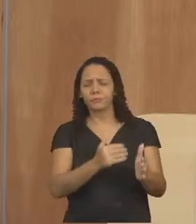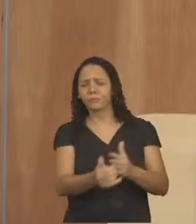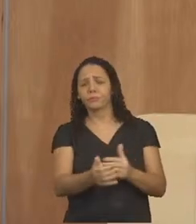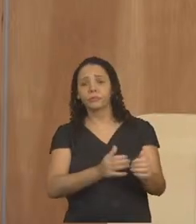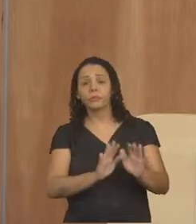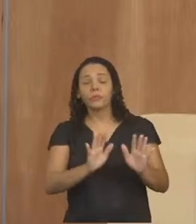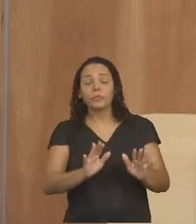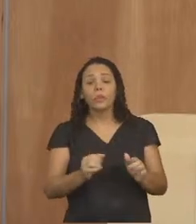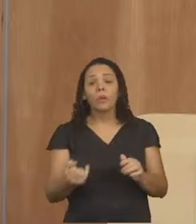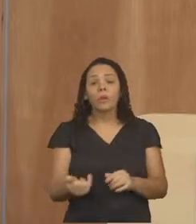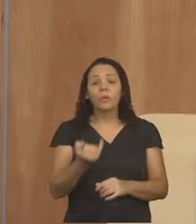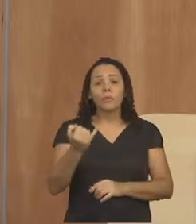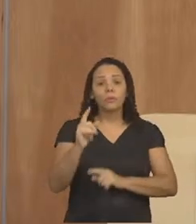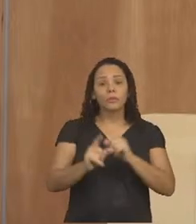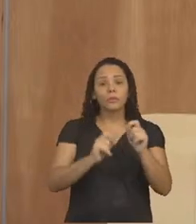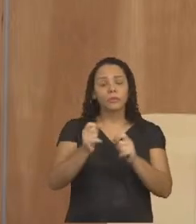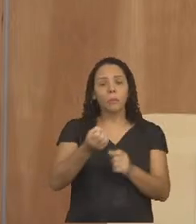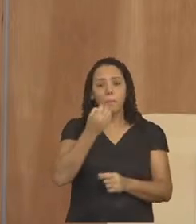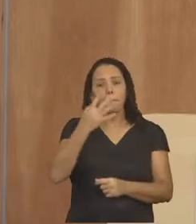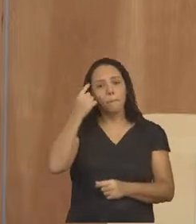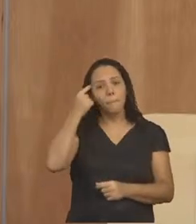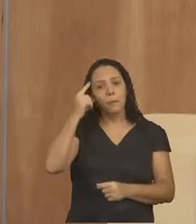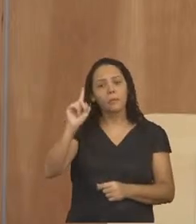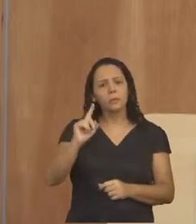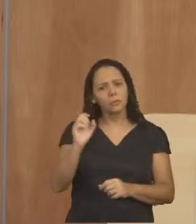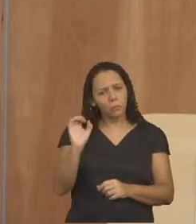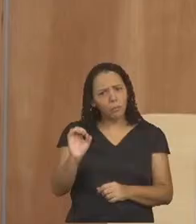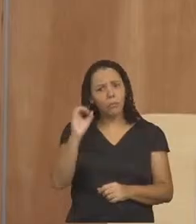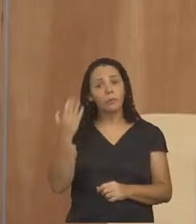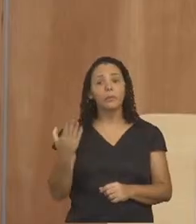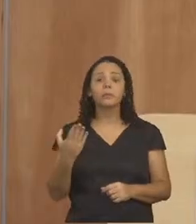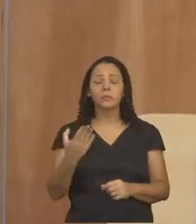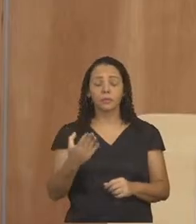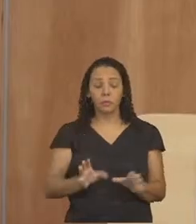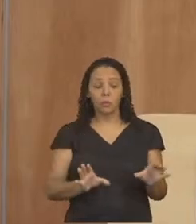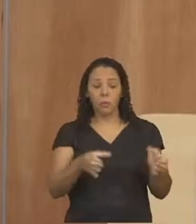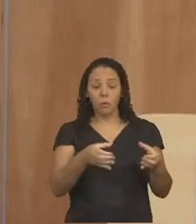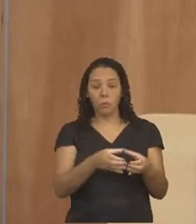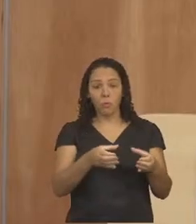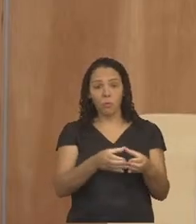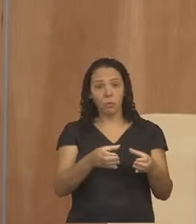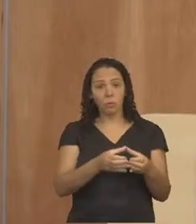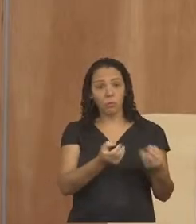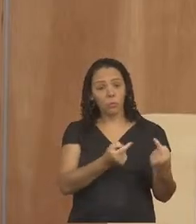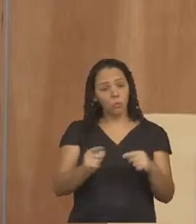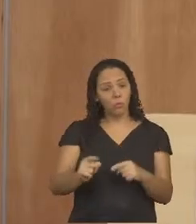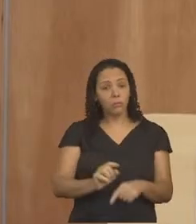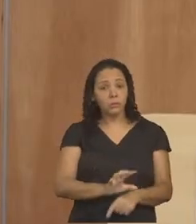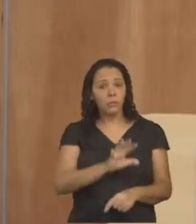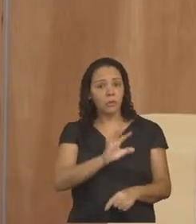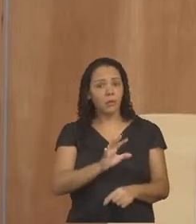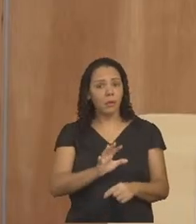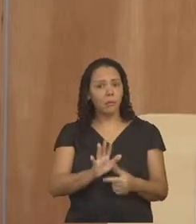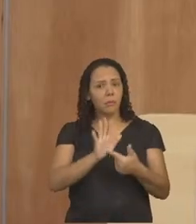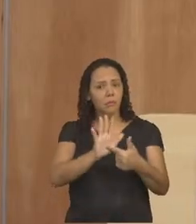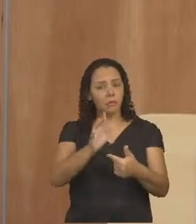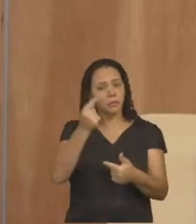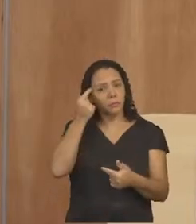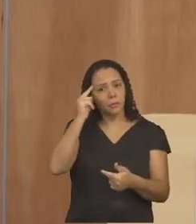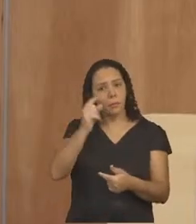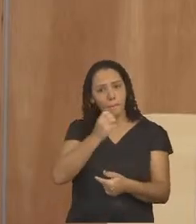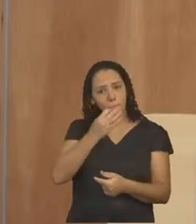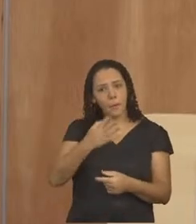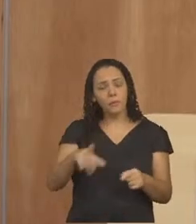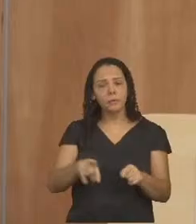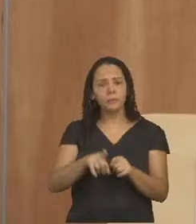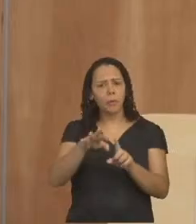gente quer é que as boas ideias sejam desenvolvidas. Então, a oposição serve para isso, para dar boas ideias e, muitas vezes, influenciar o